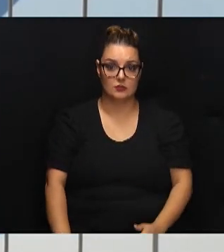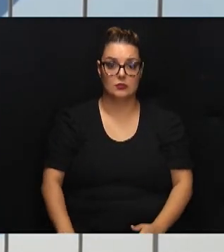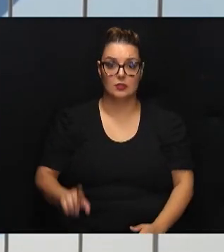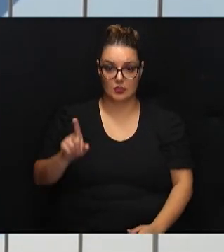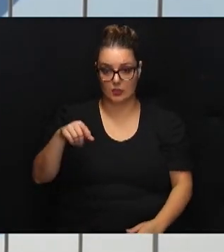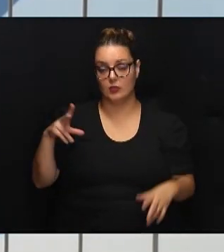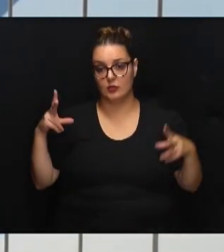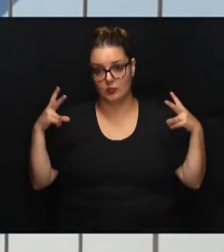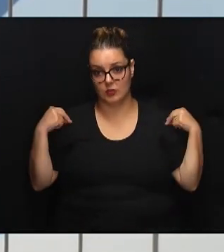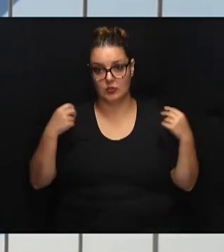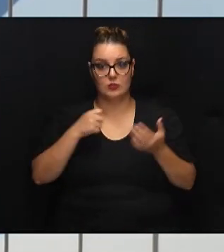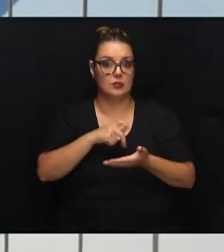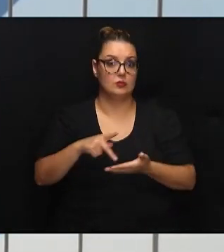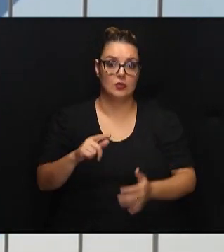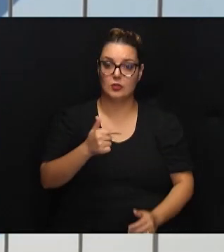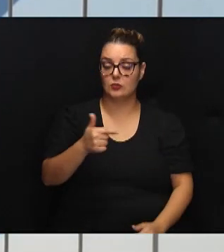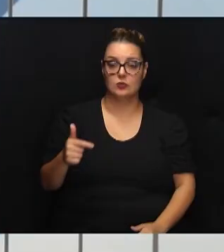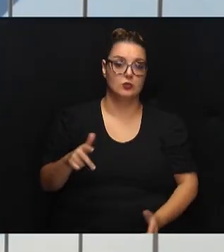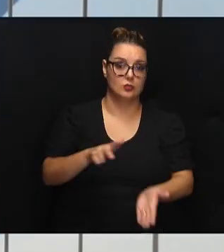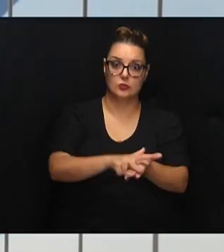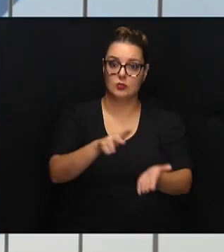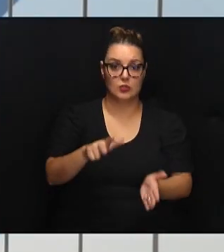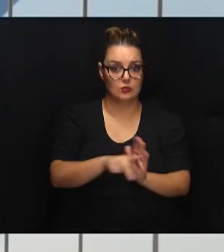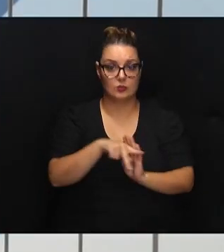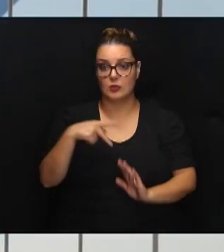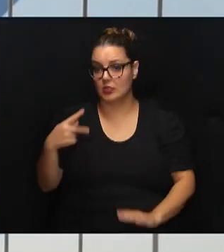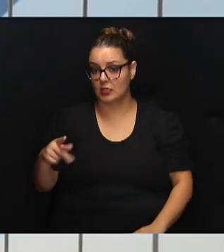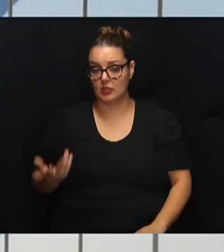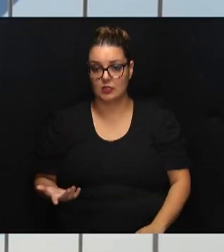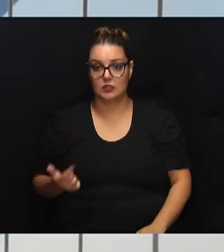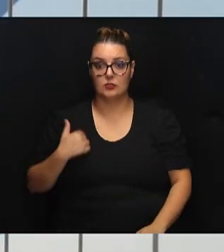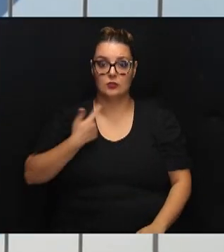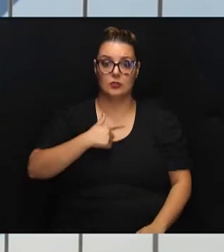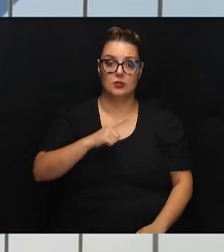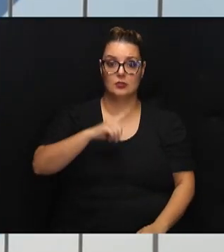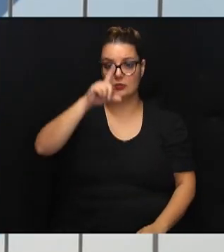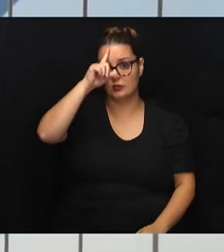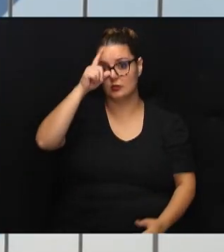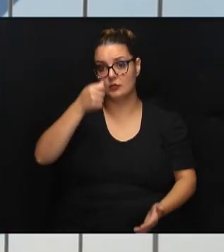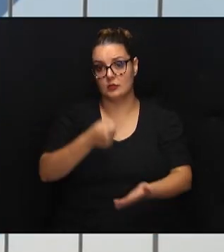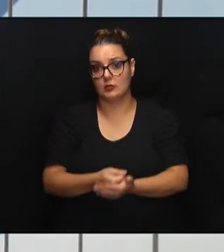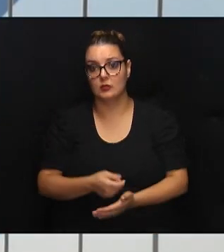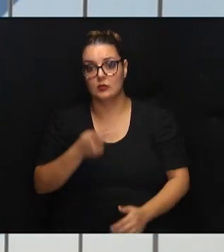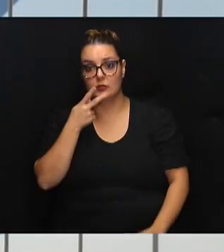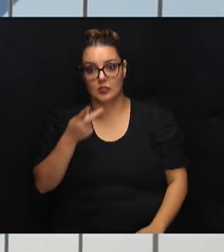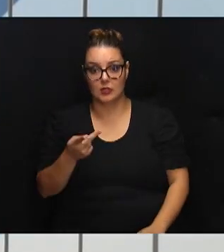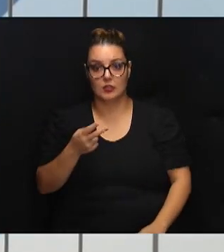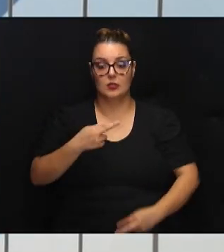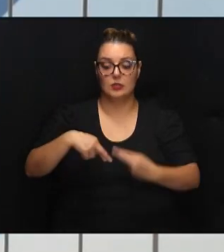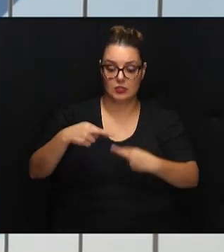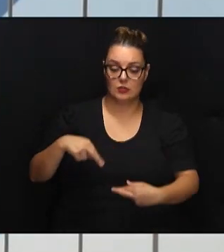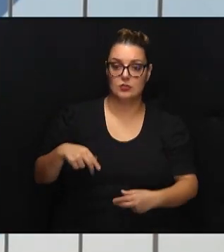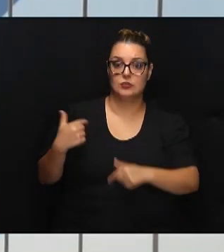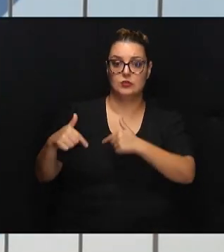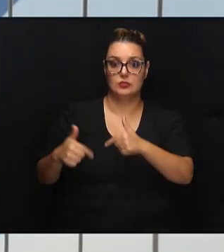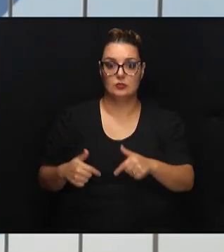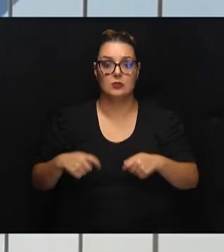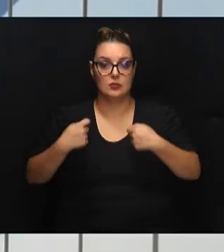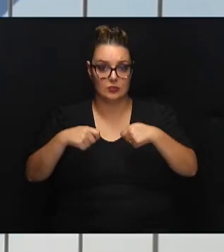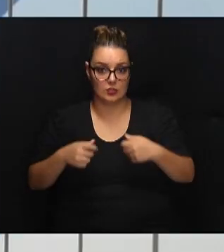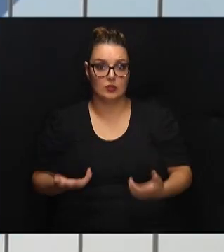de aplicativo. A gente não tem uma regulamentação para eles. Nós temos decisões que falam que eles têm vínculo de emprego, então deveriam